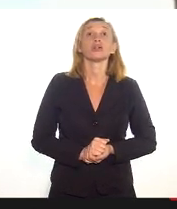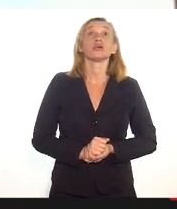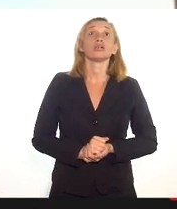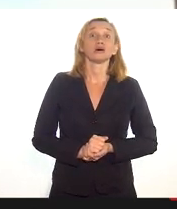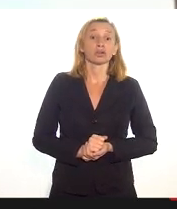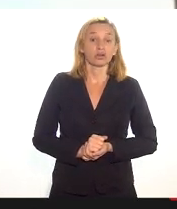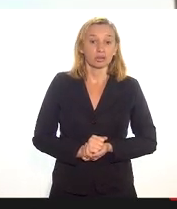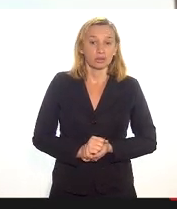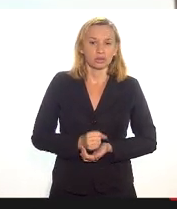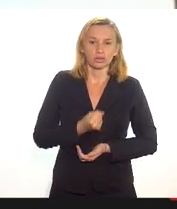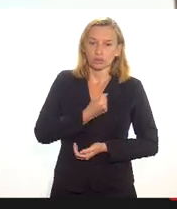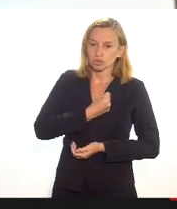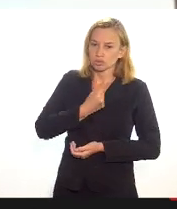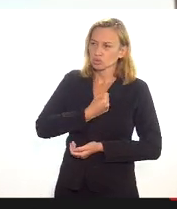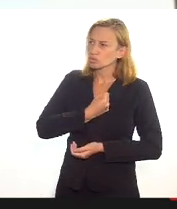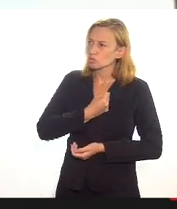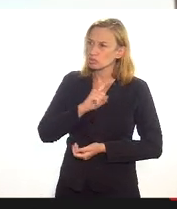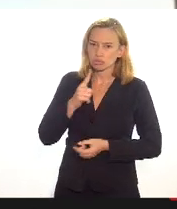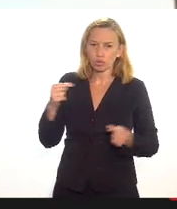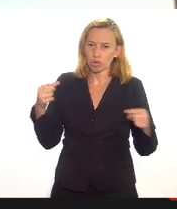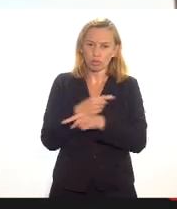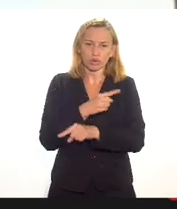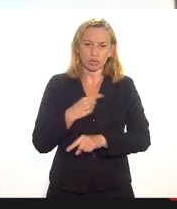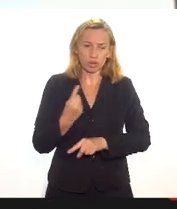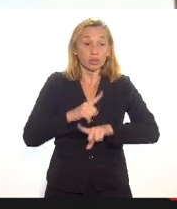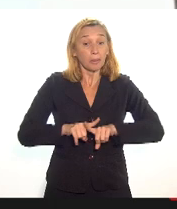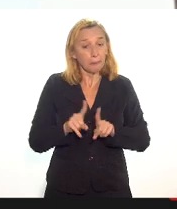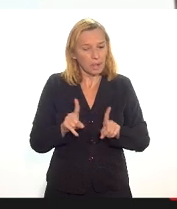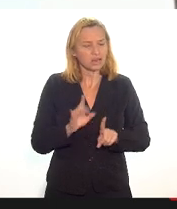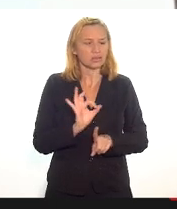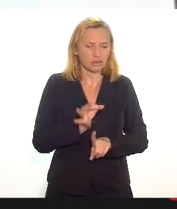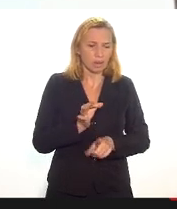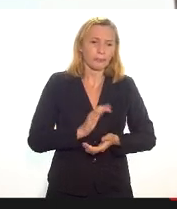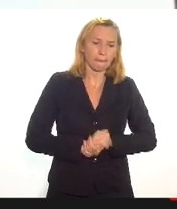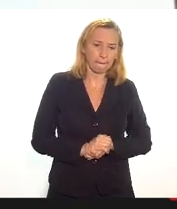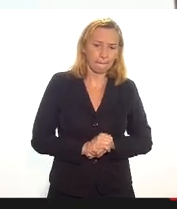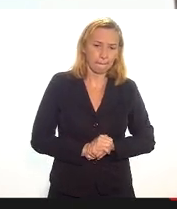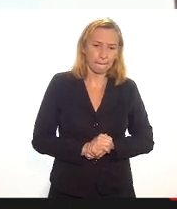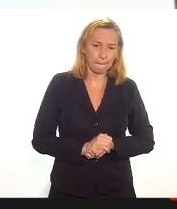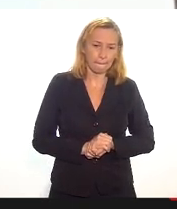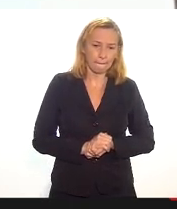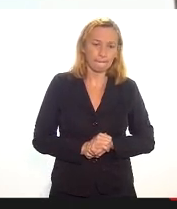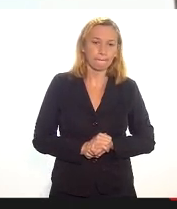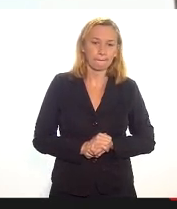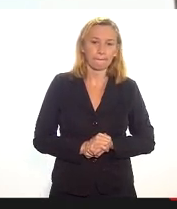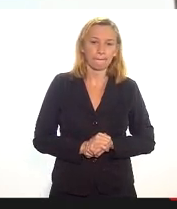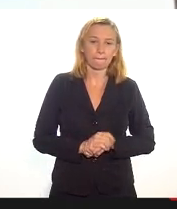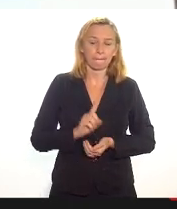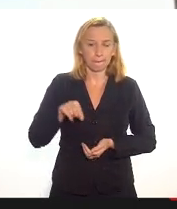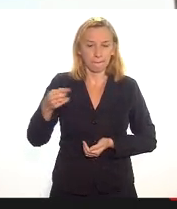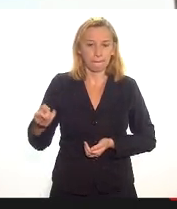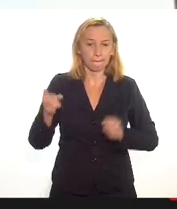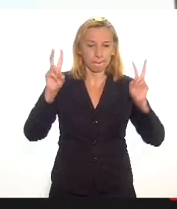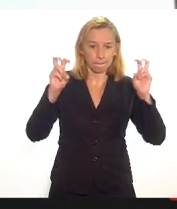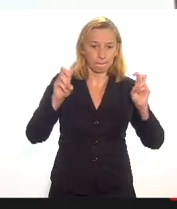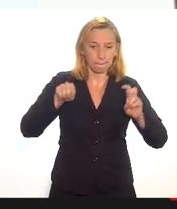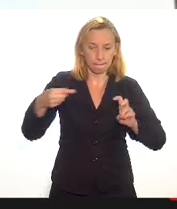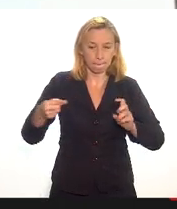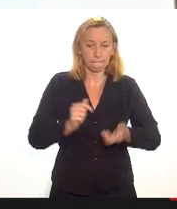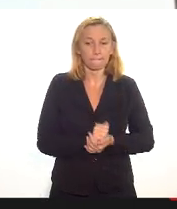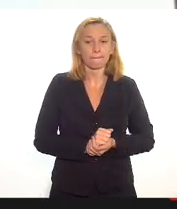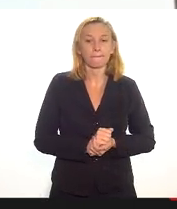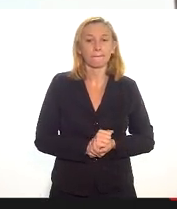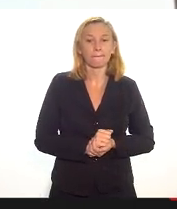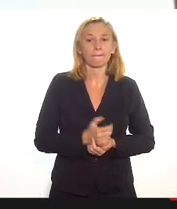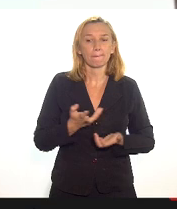Seus números não empatam com os nossos, mas isso é outro ponto para depois. Eu